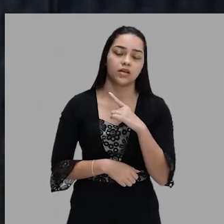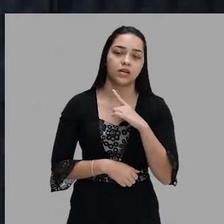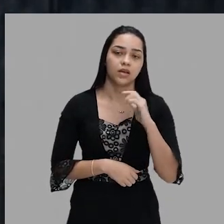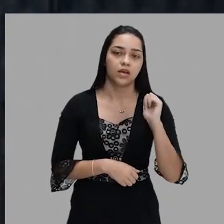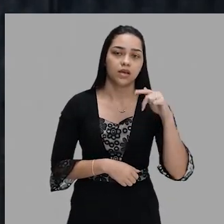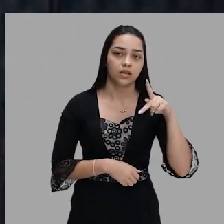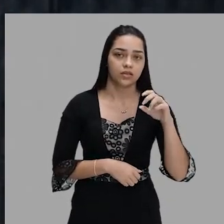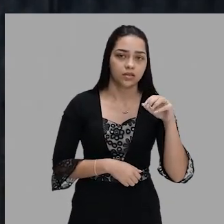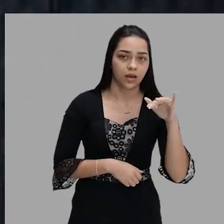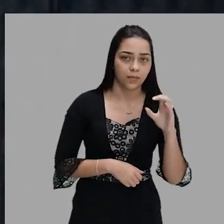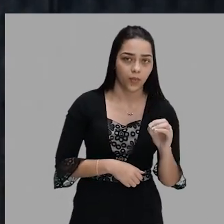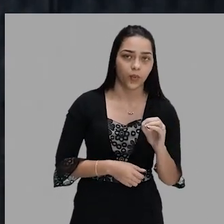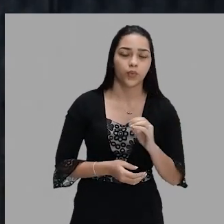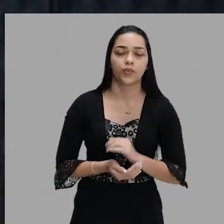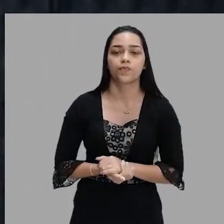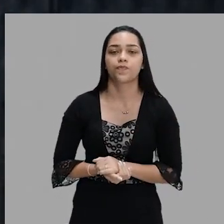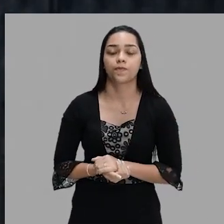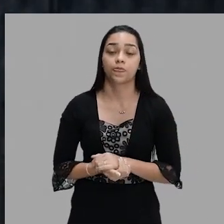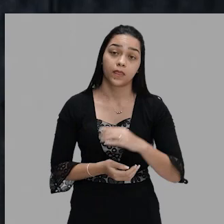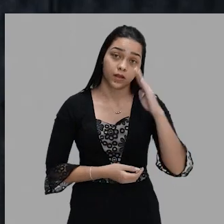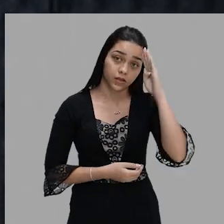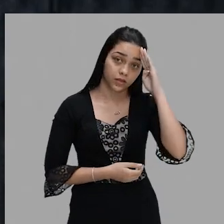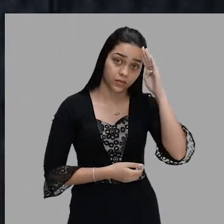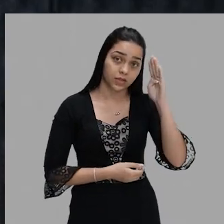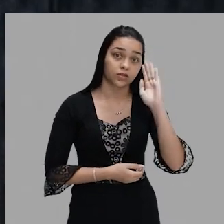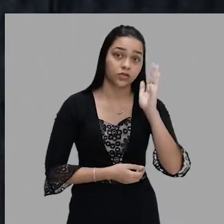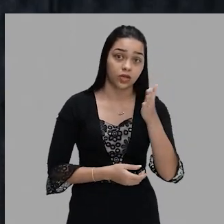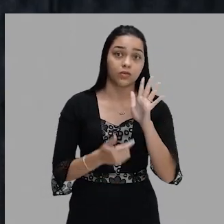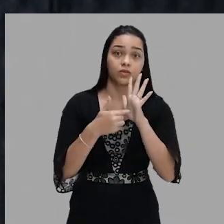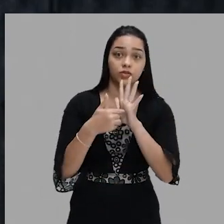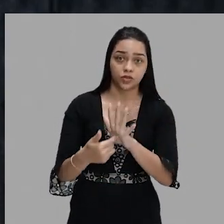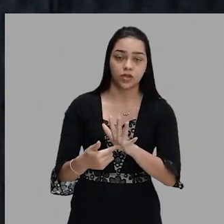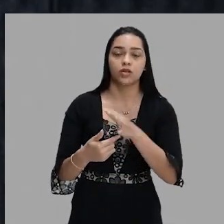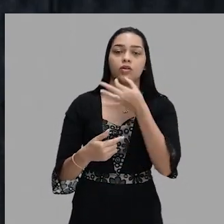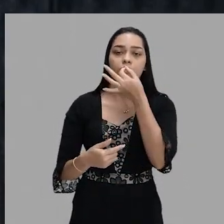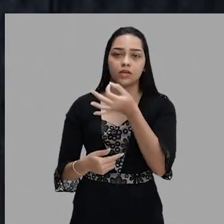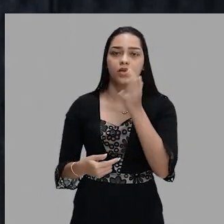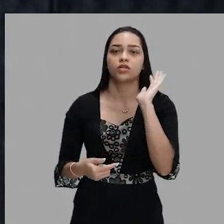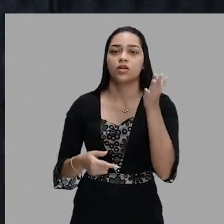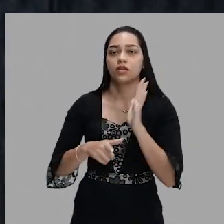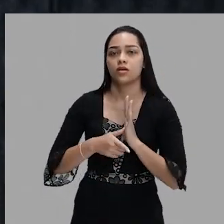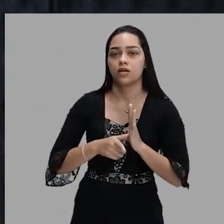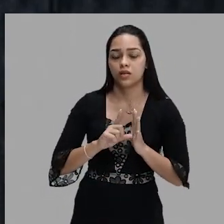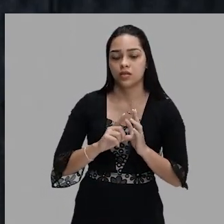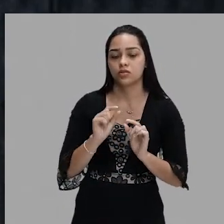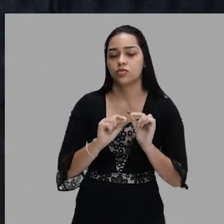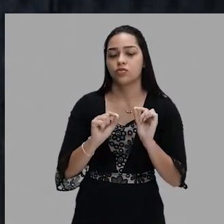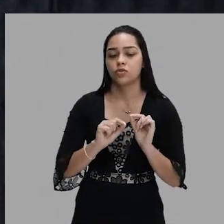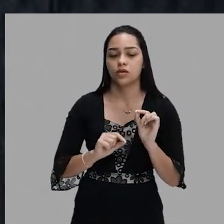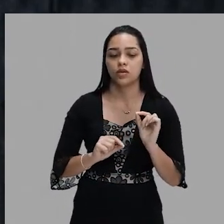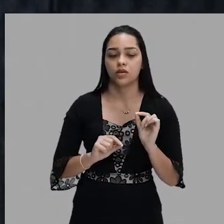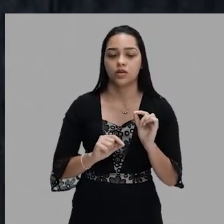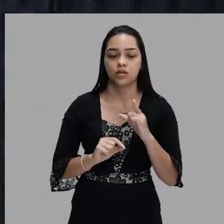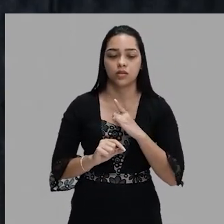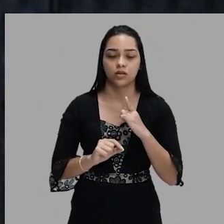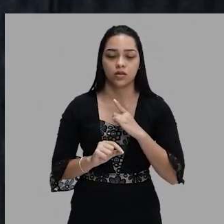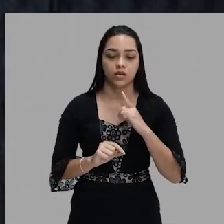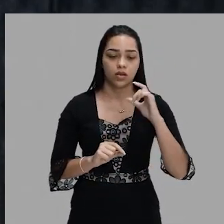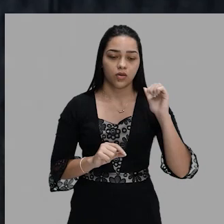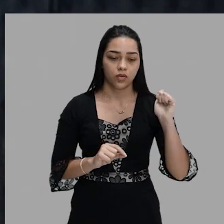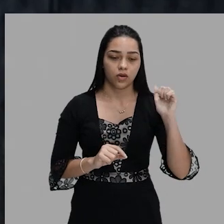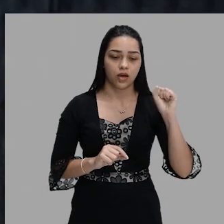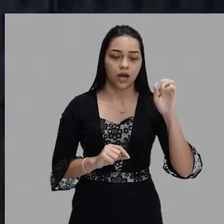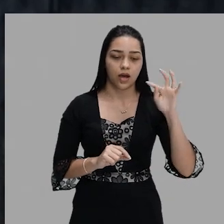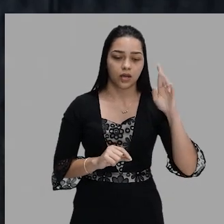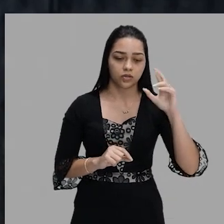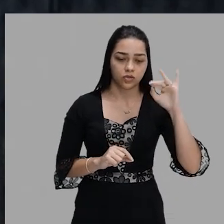apoio para esses neurônios. Os principais, como eu já comentei anteriormente, são os astrócitos